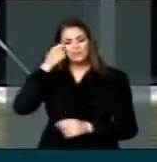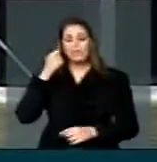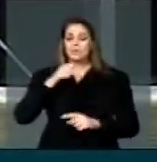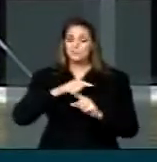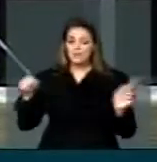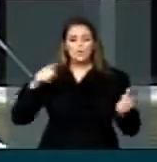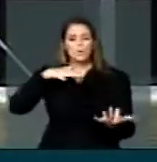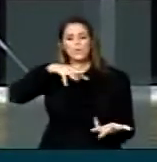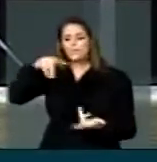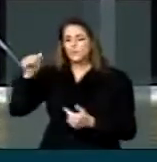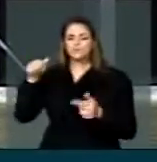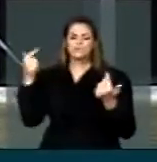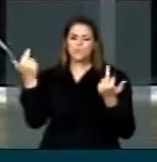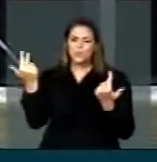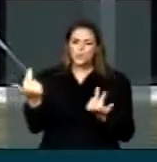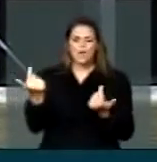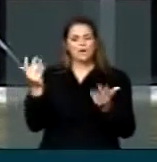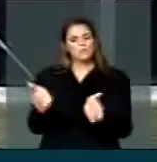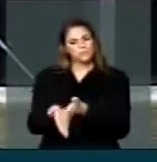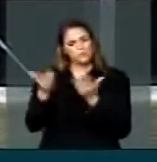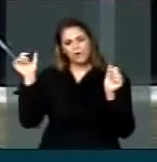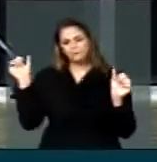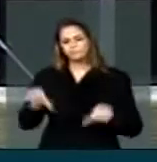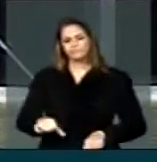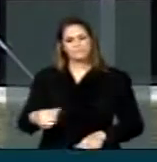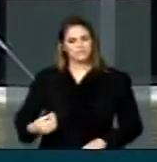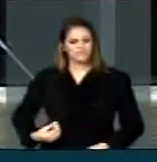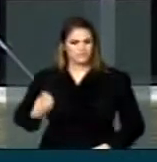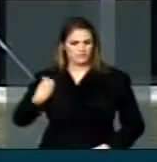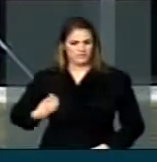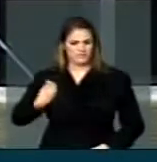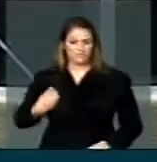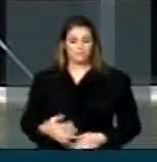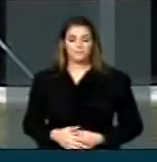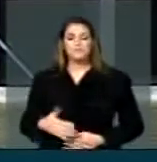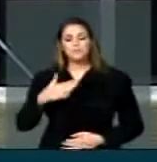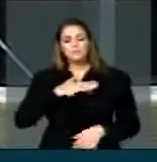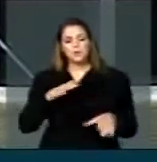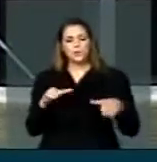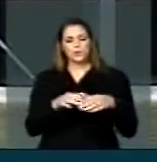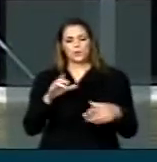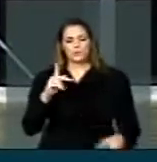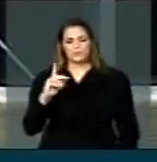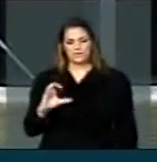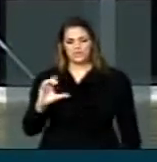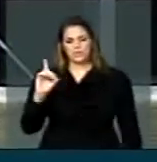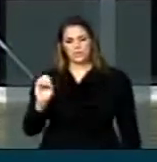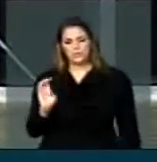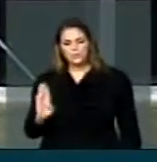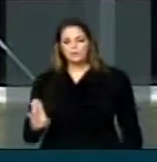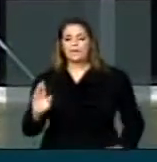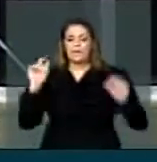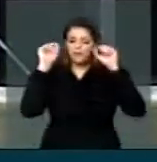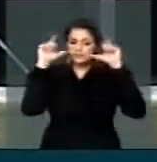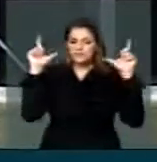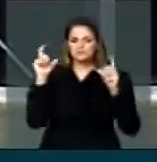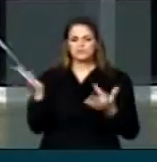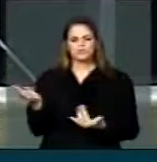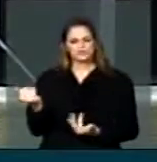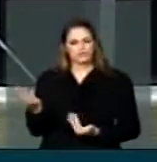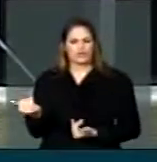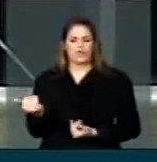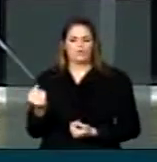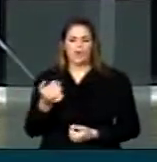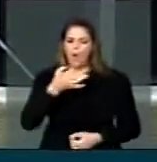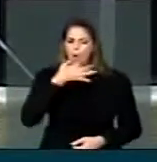inteiro? Portanto, eu fico por aqui dizendo que o meu partido, o PCdoB, de larga relação com a juventude brasileira, tem uma